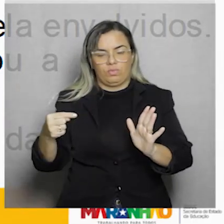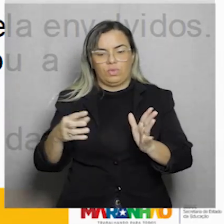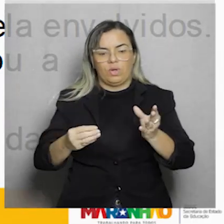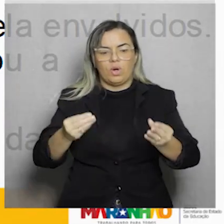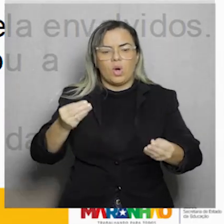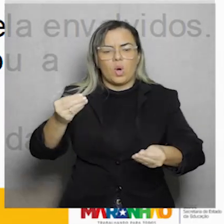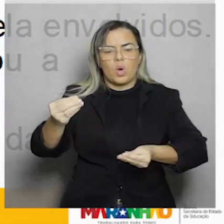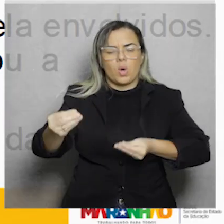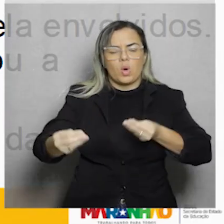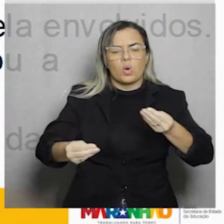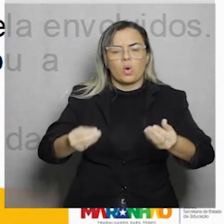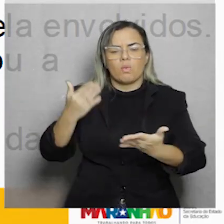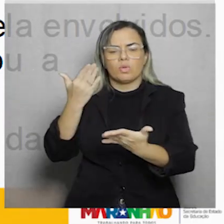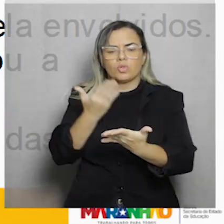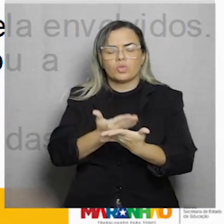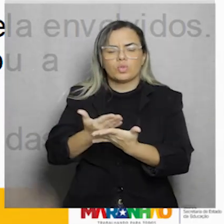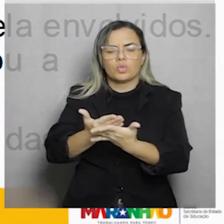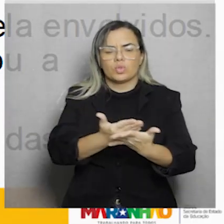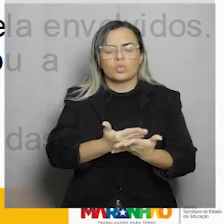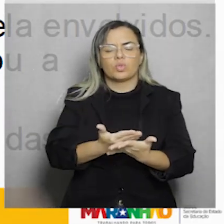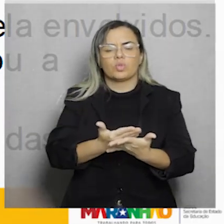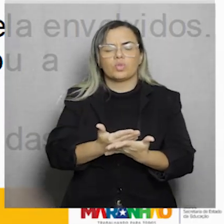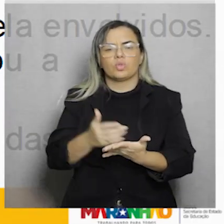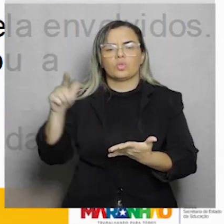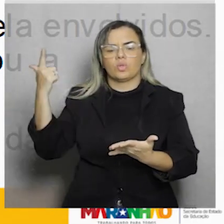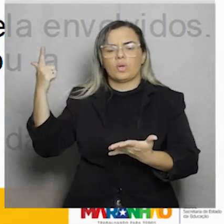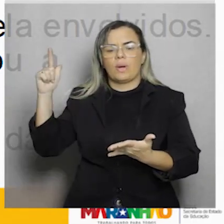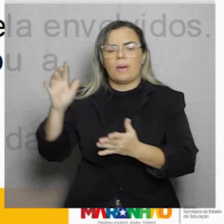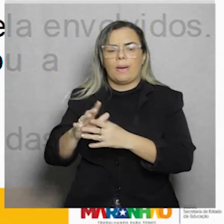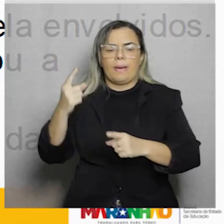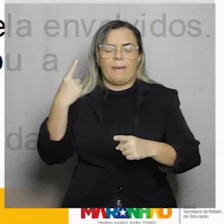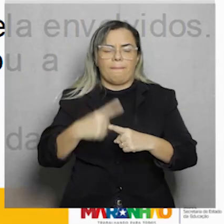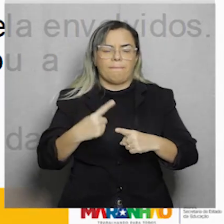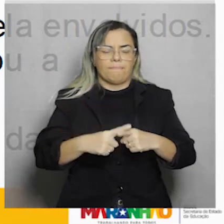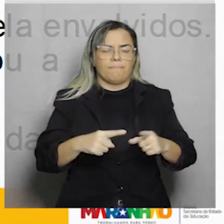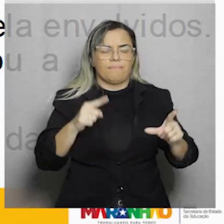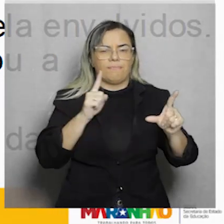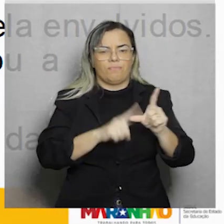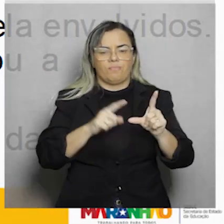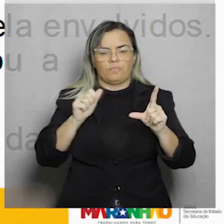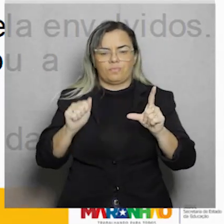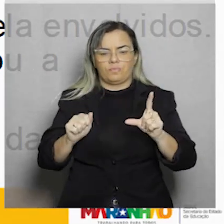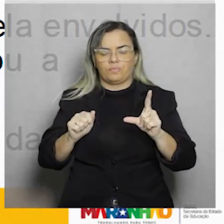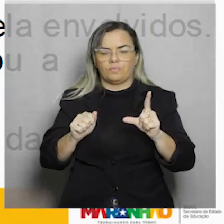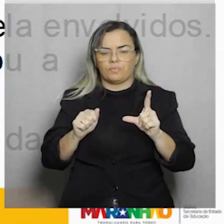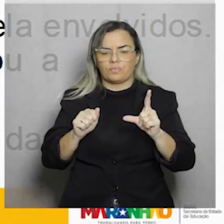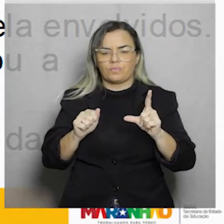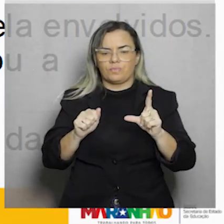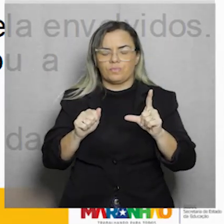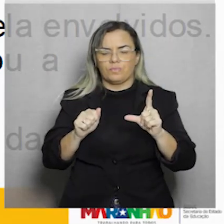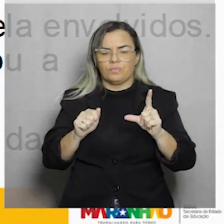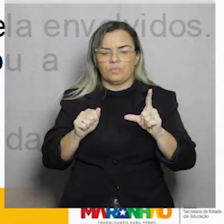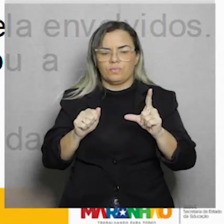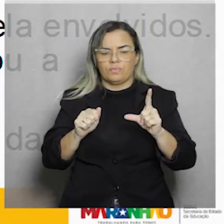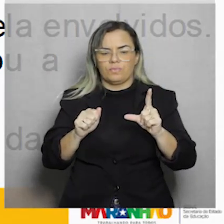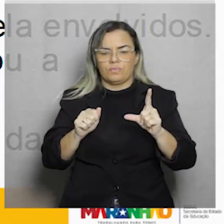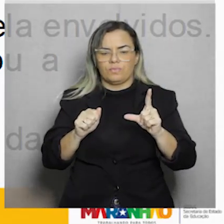como uma aula de geografia porque teve ciência de lugares outrora